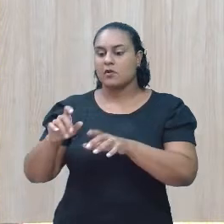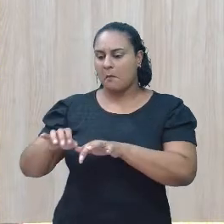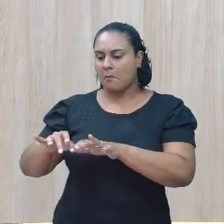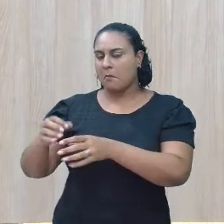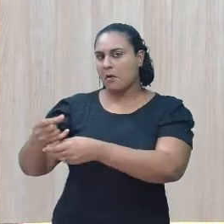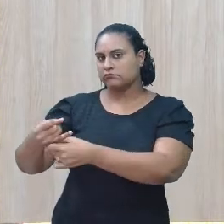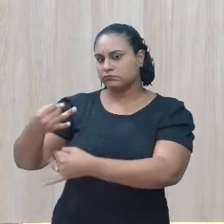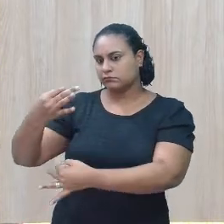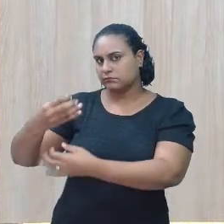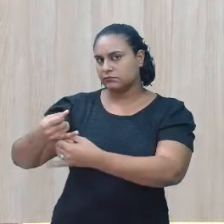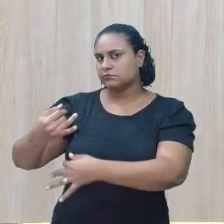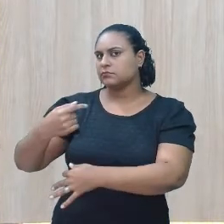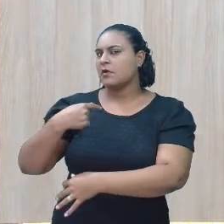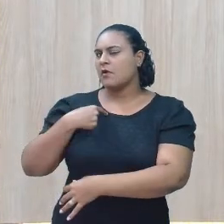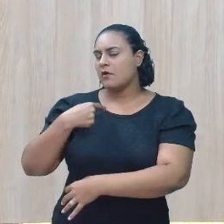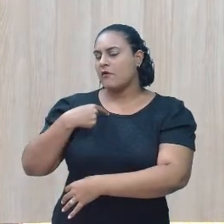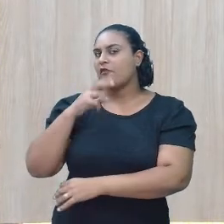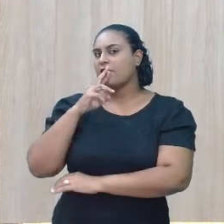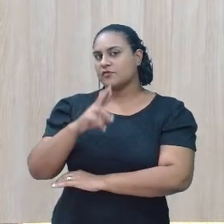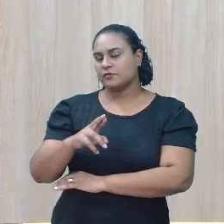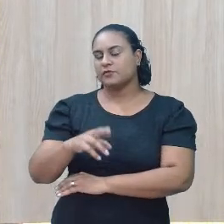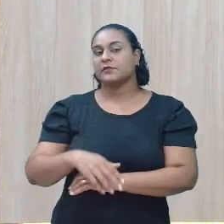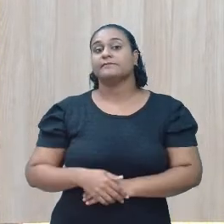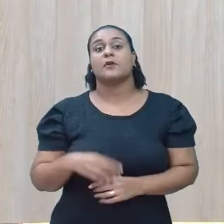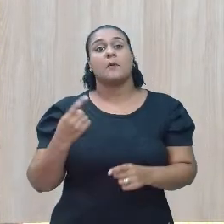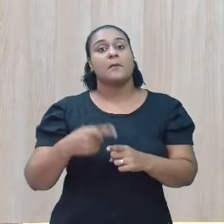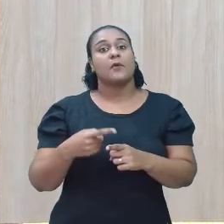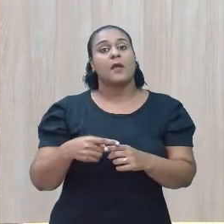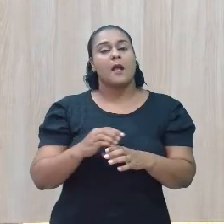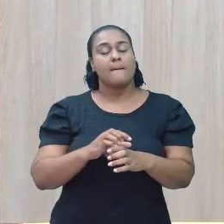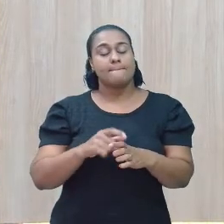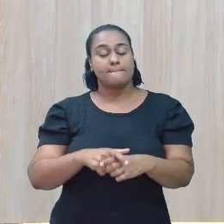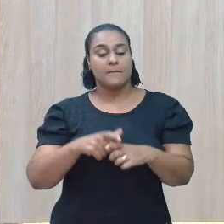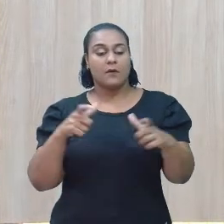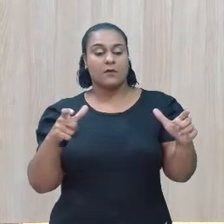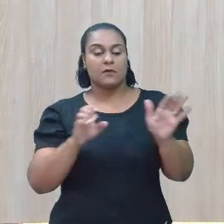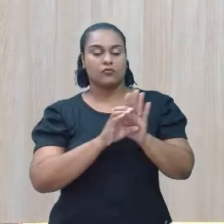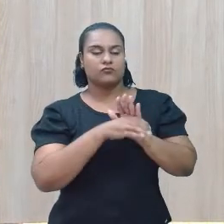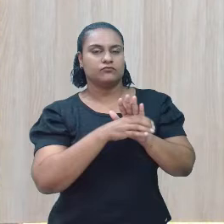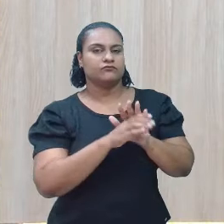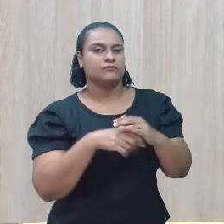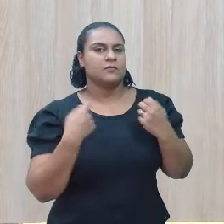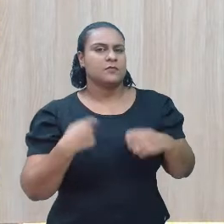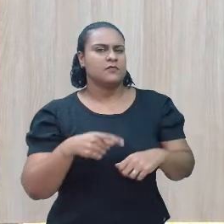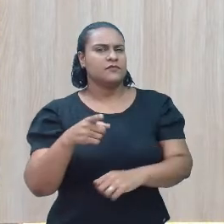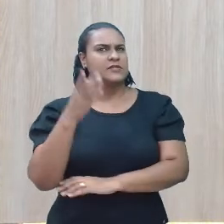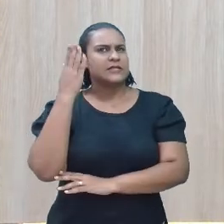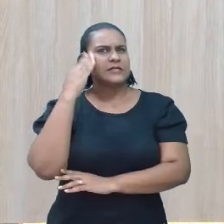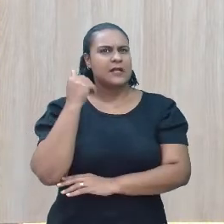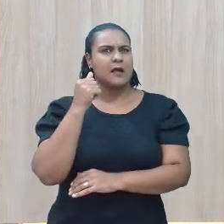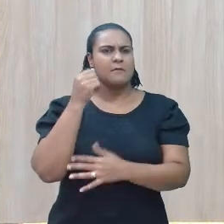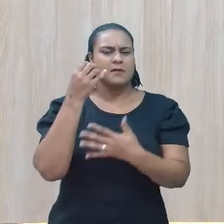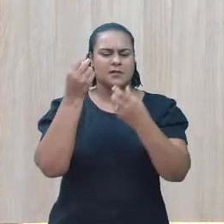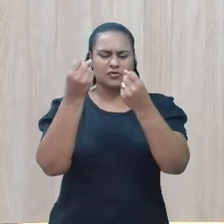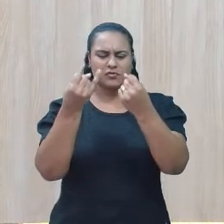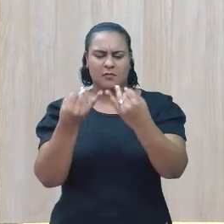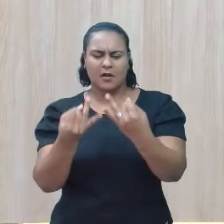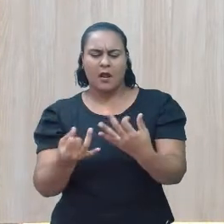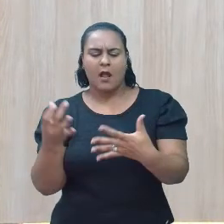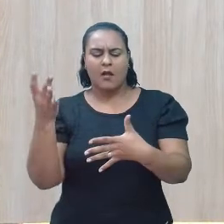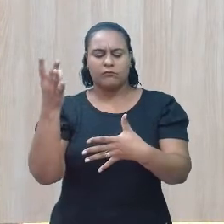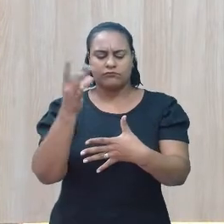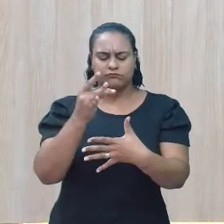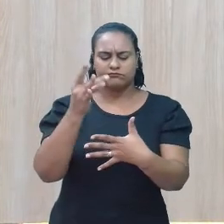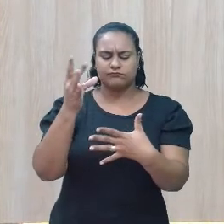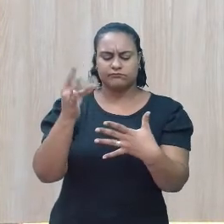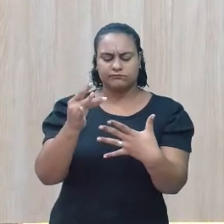que será um prazer te responder, tá certo? Porque a maioria desses conceitos precisa que você saiba explicar passo a passo